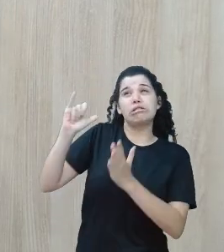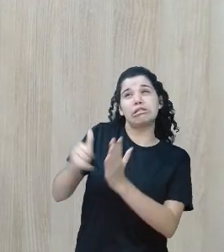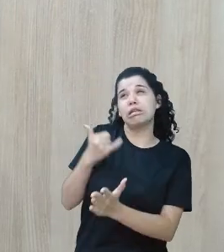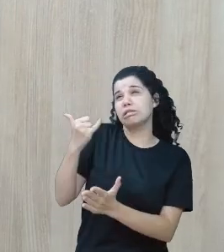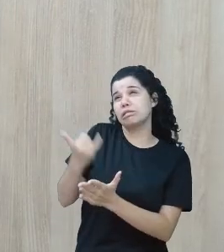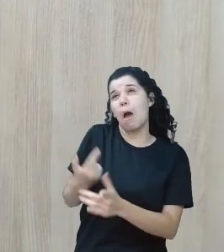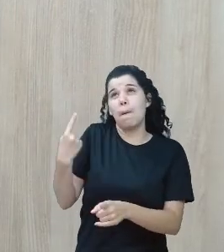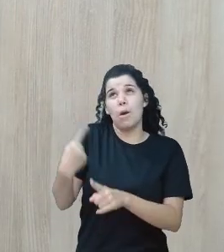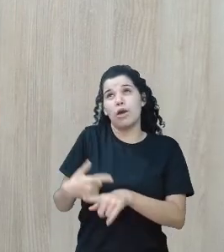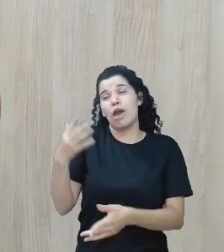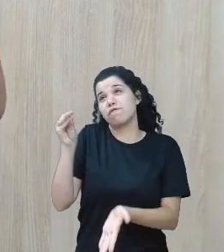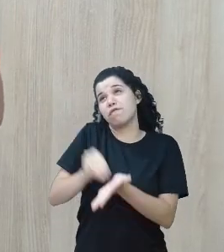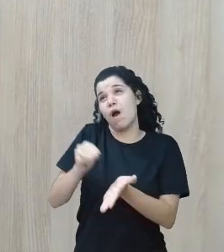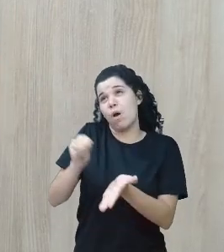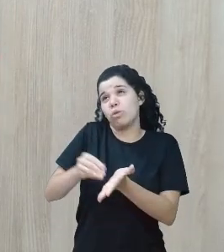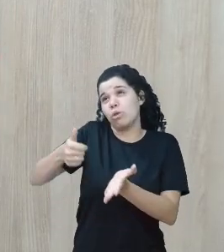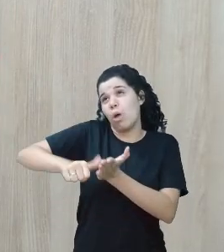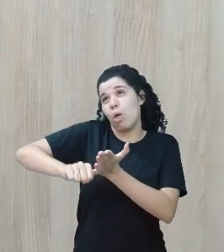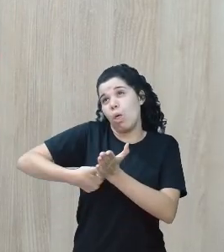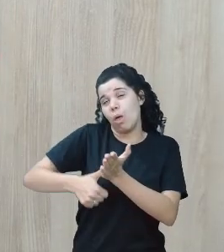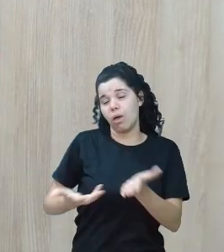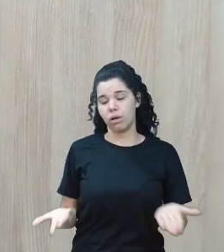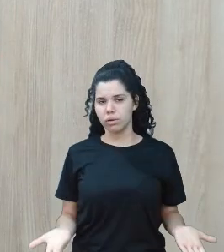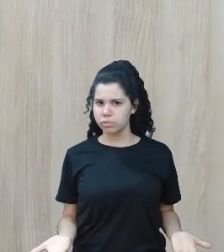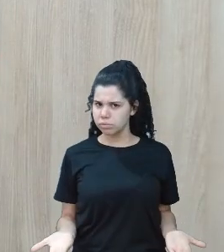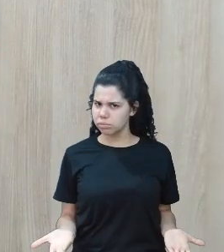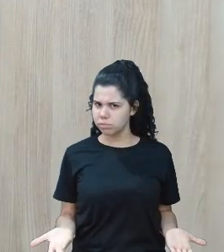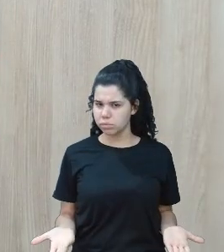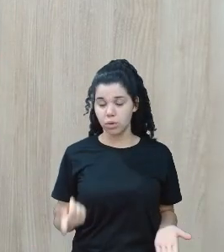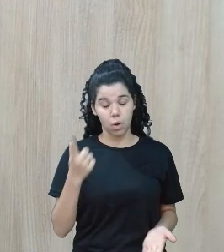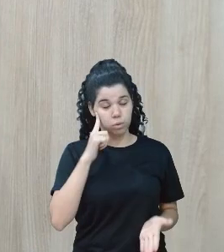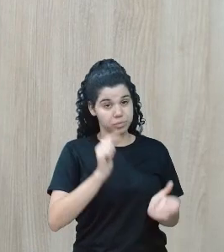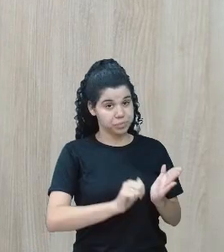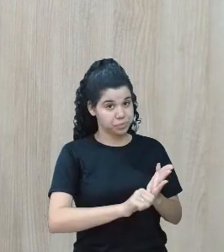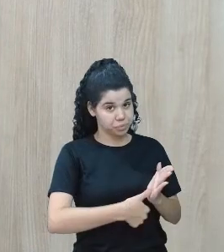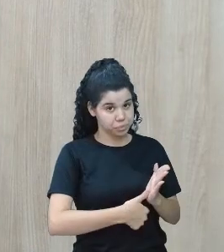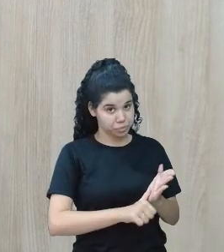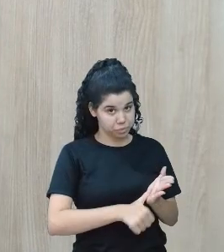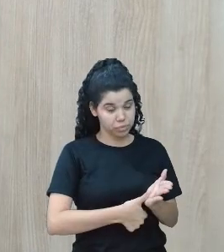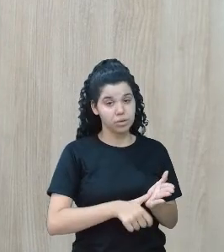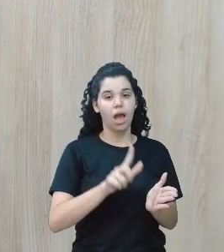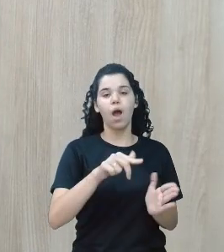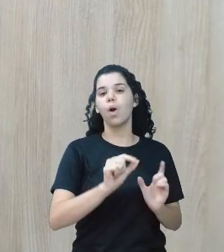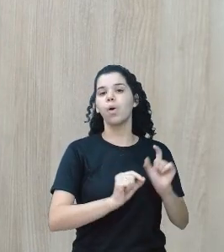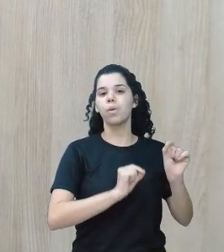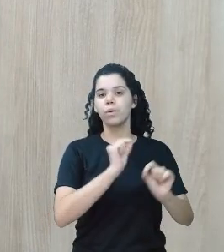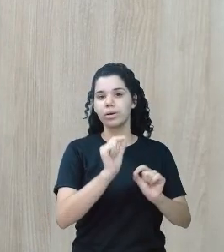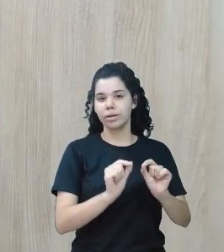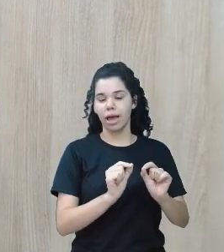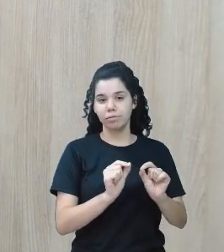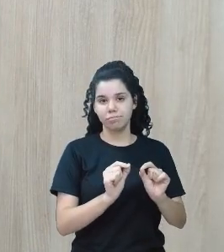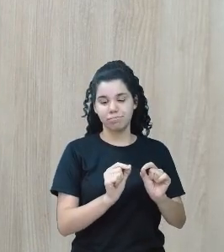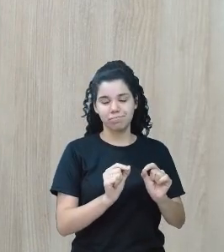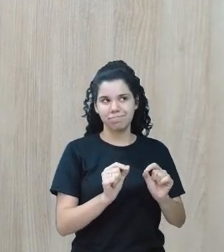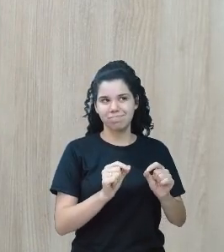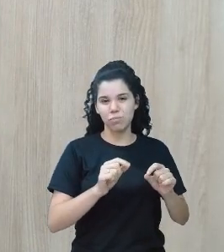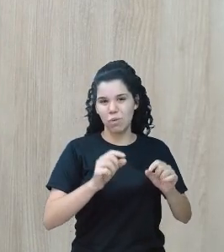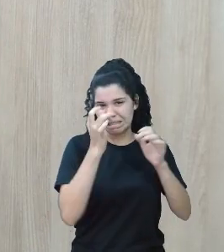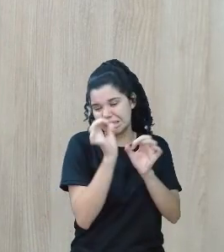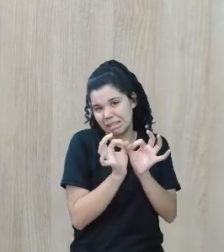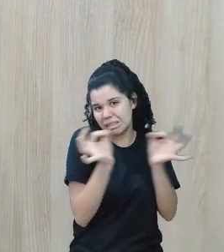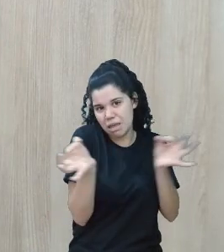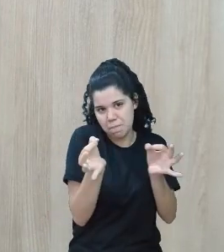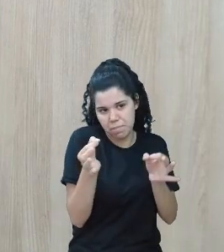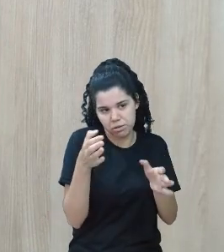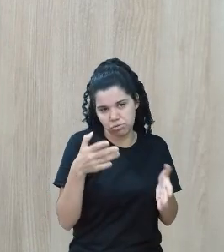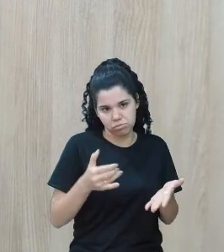inscrição porque não tinham identidade. A RG é uma situação um pouquinho difícil de vocês